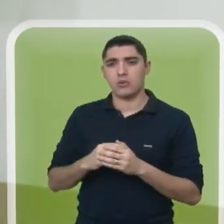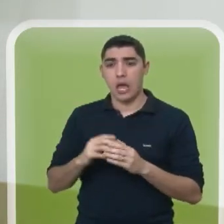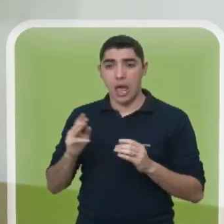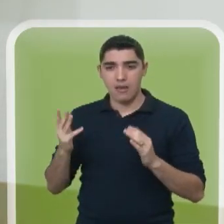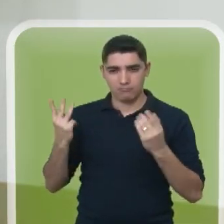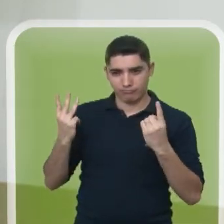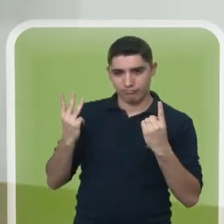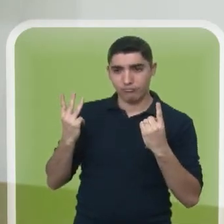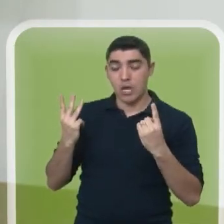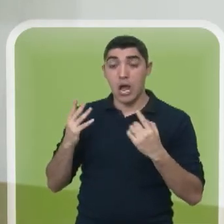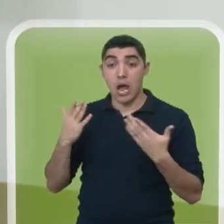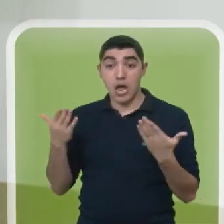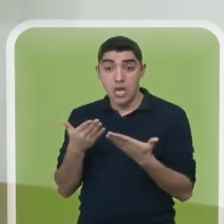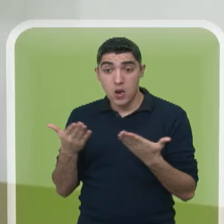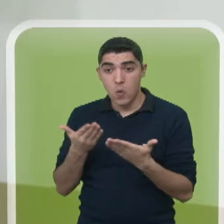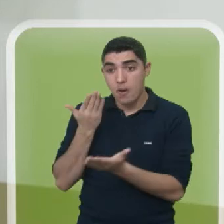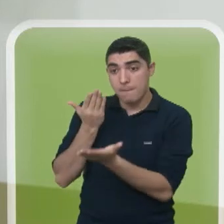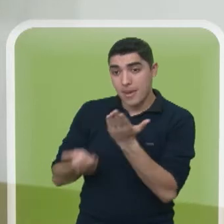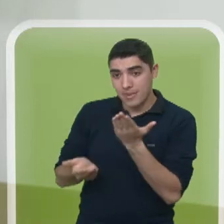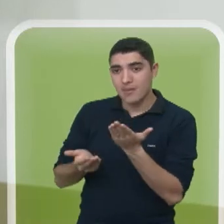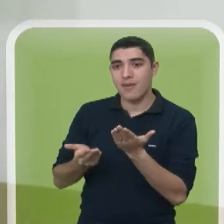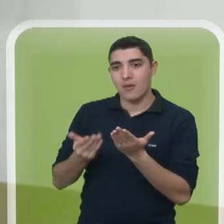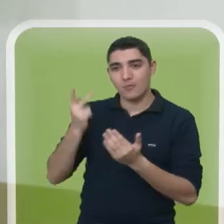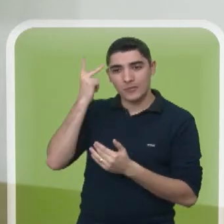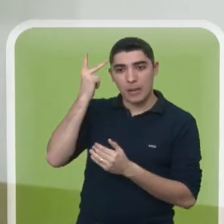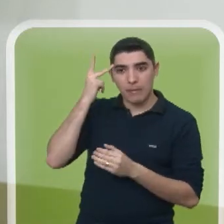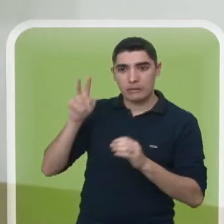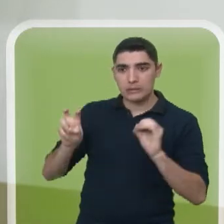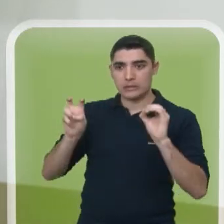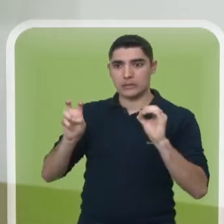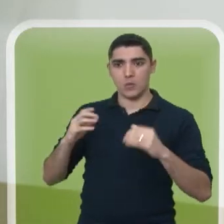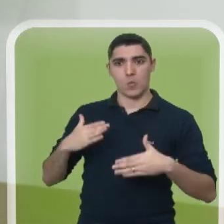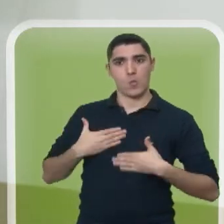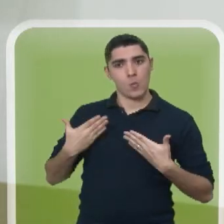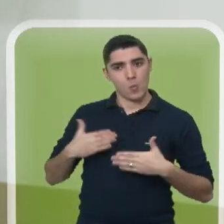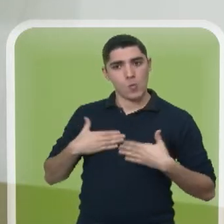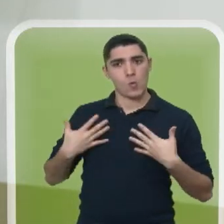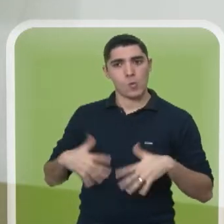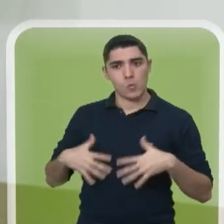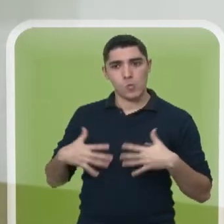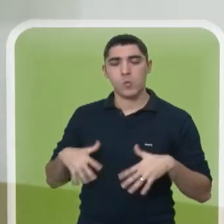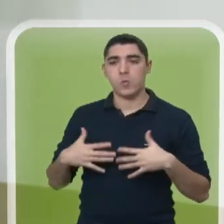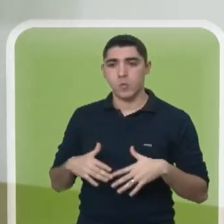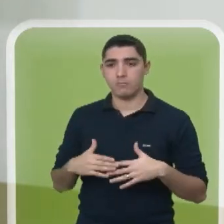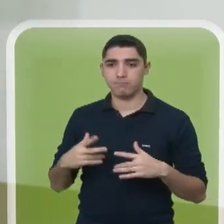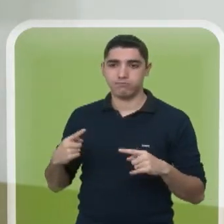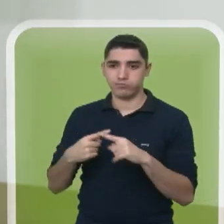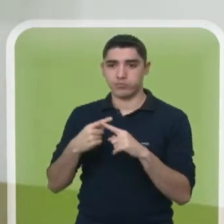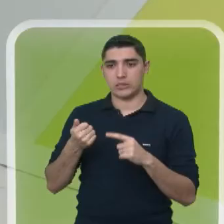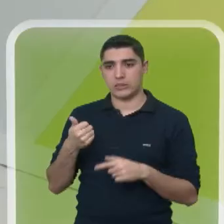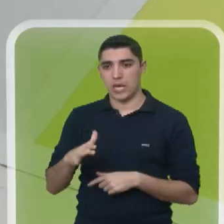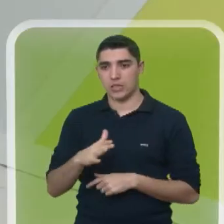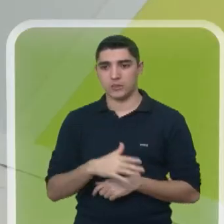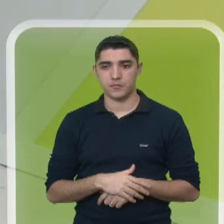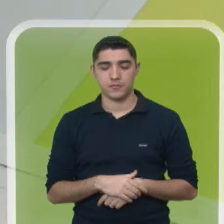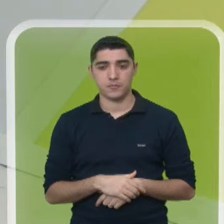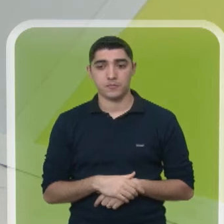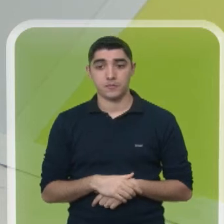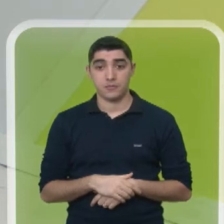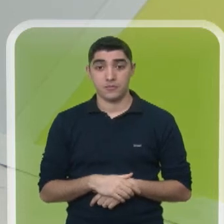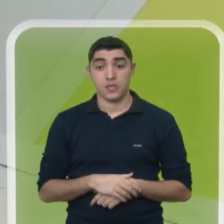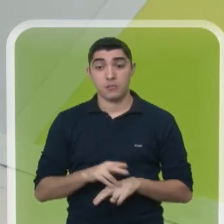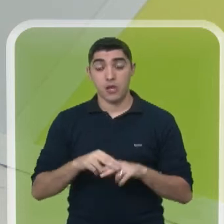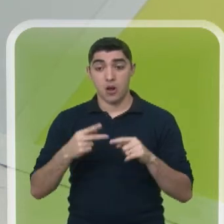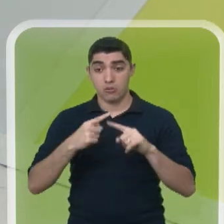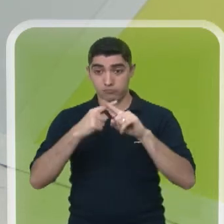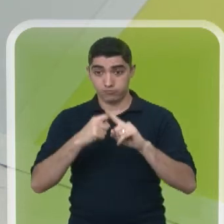acabou perdendo agora para o São Paulo nesse 5-0 surpreendente contra o Santos. Vamos ver no pique aqui a classificação